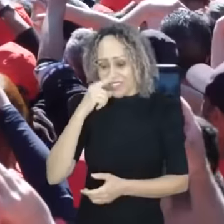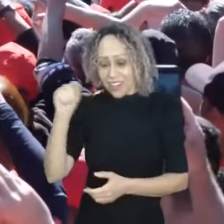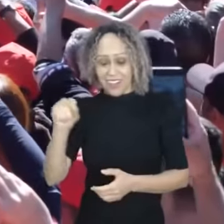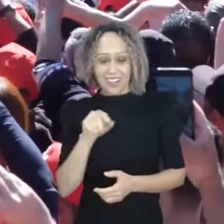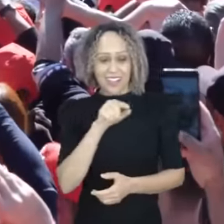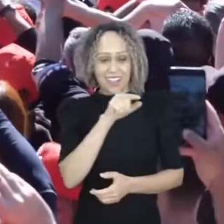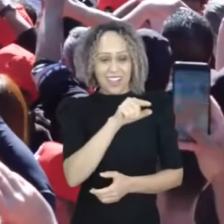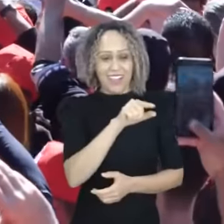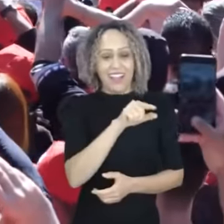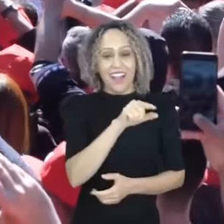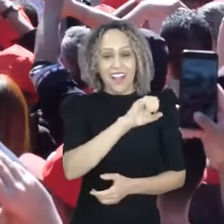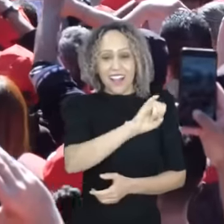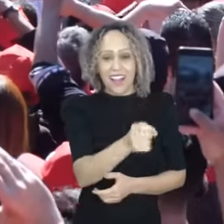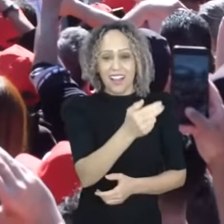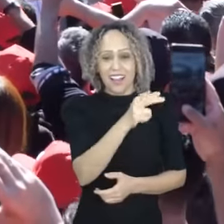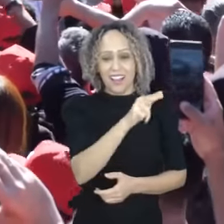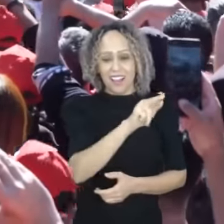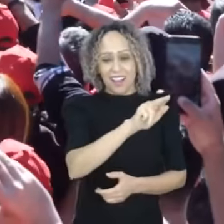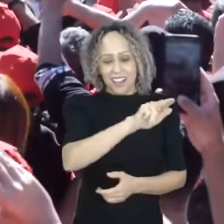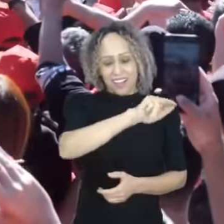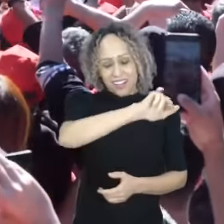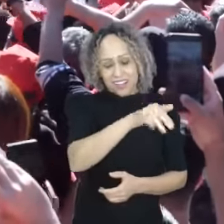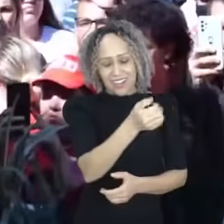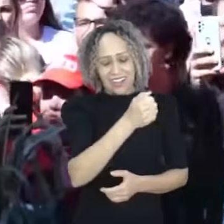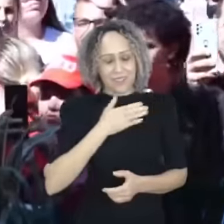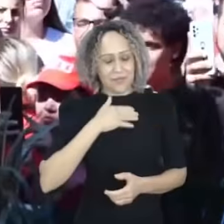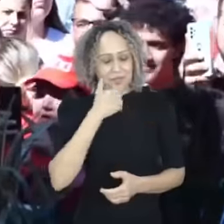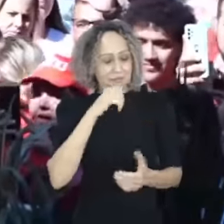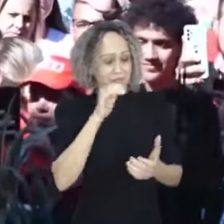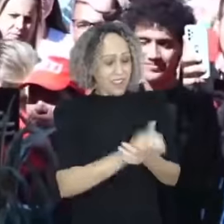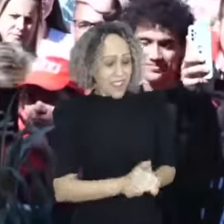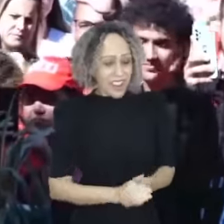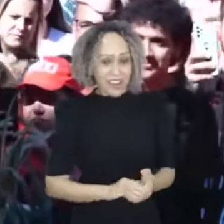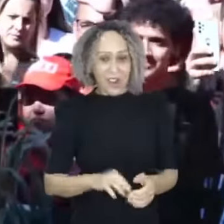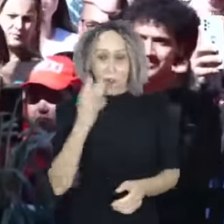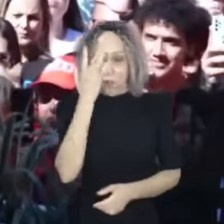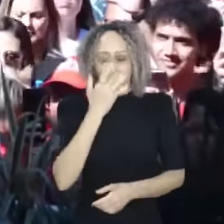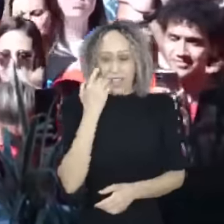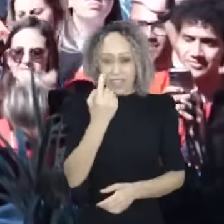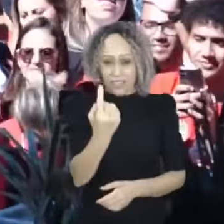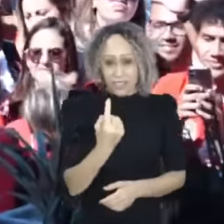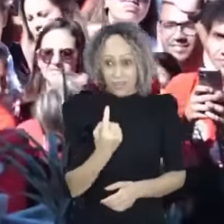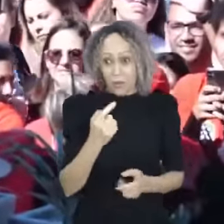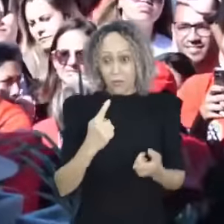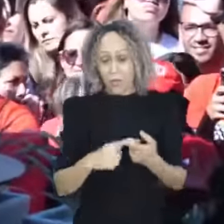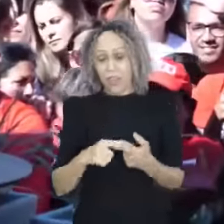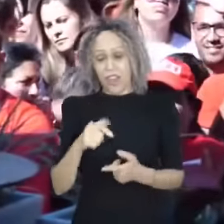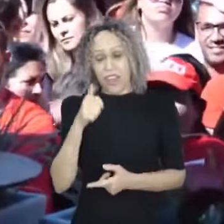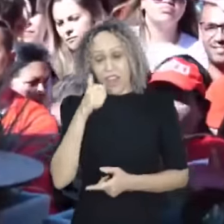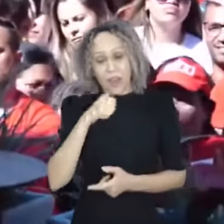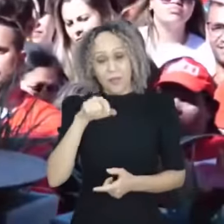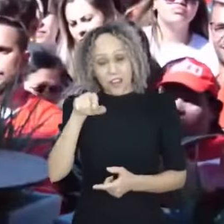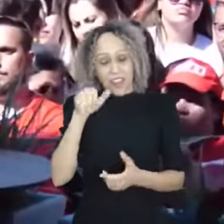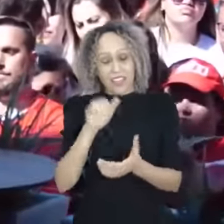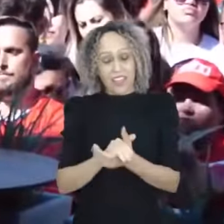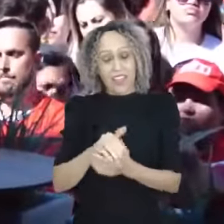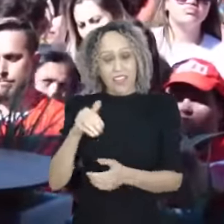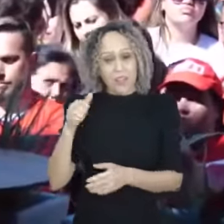porque a mulher dele foi para um congresso, Felipe, a sua primeira dama, Inês, companheiro Juliano do